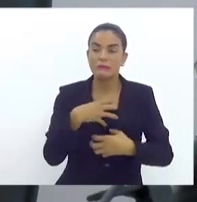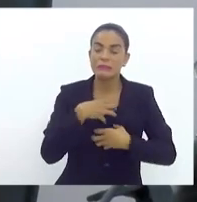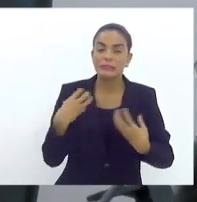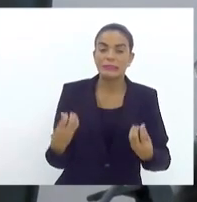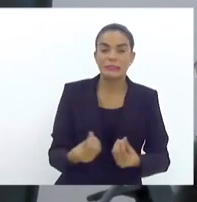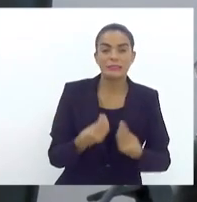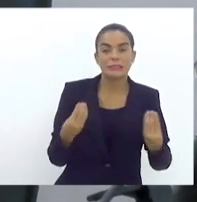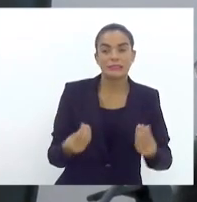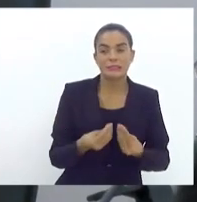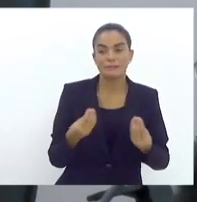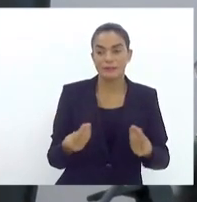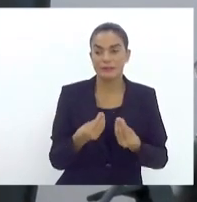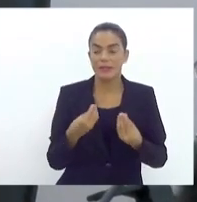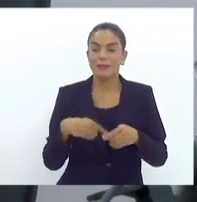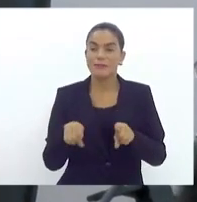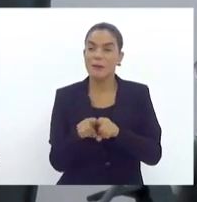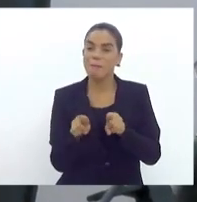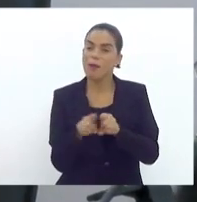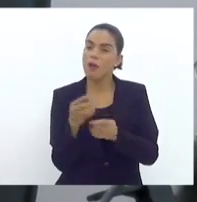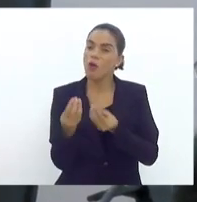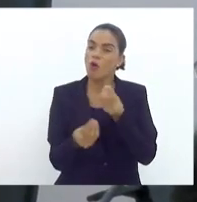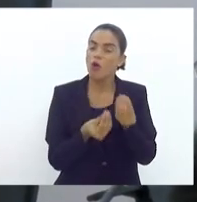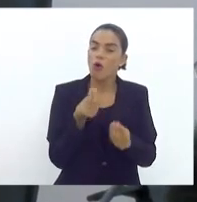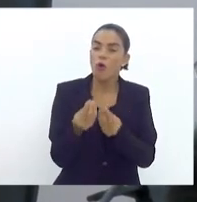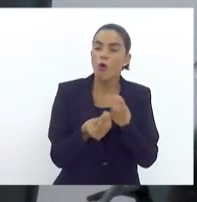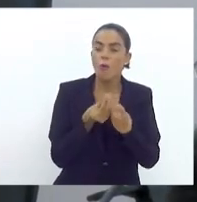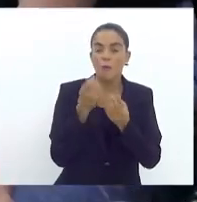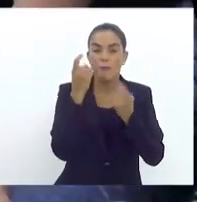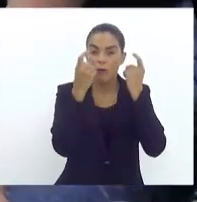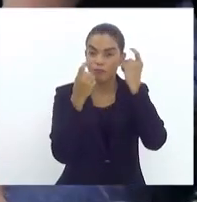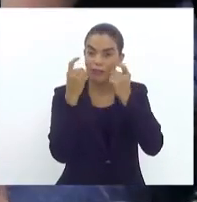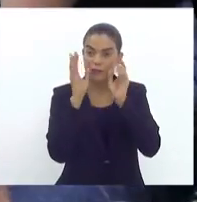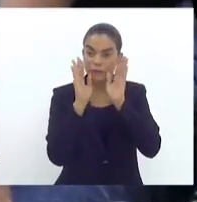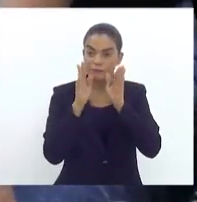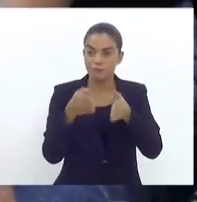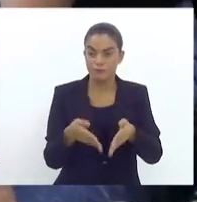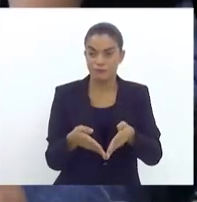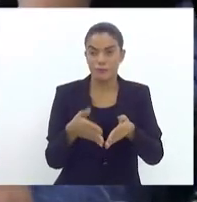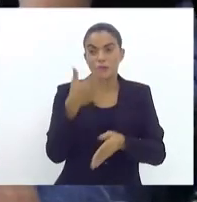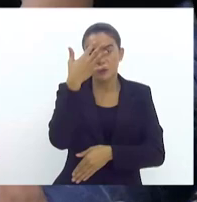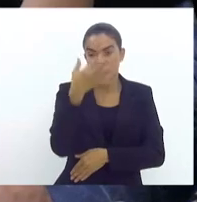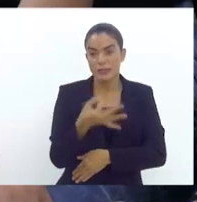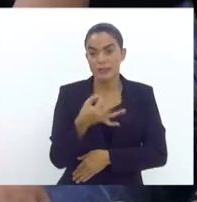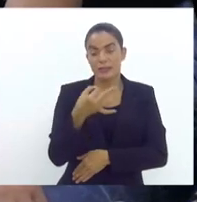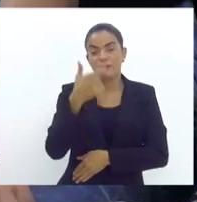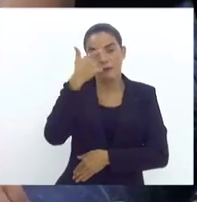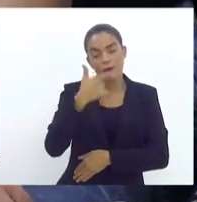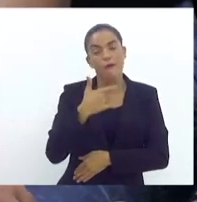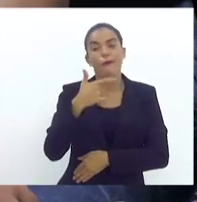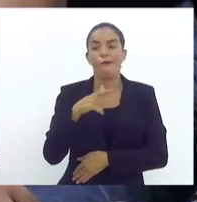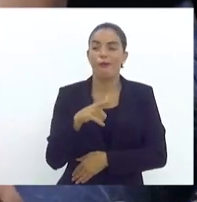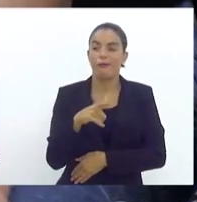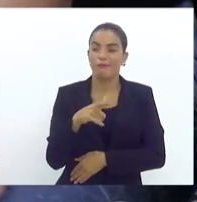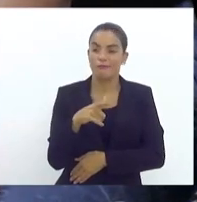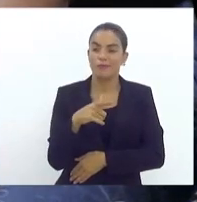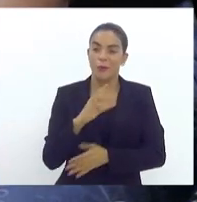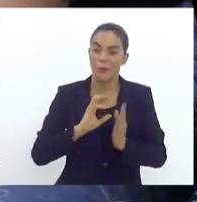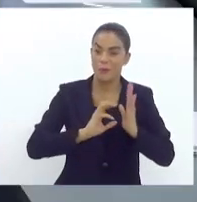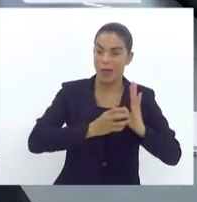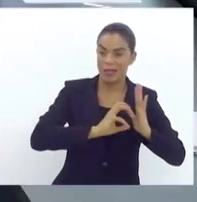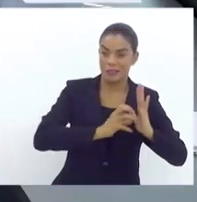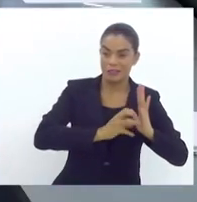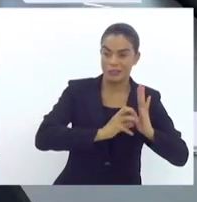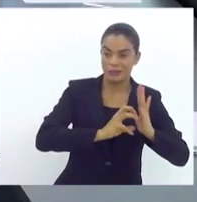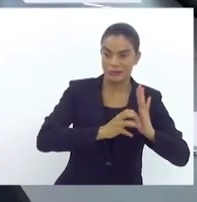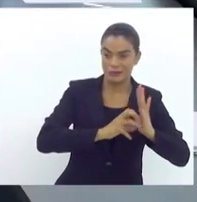é muito bom ouvir o seu cuidado né e com certeza vou estar aqui acionando o meu partido não vou fazer aqui